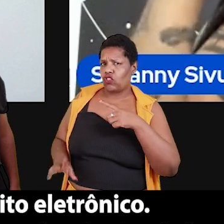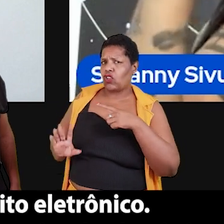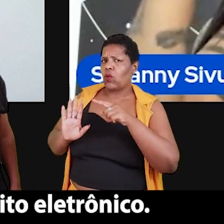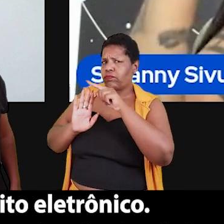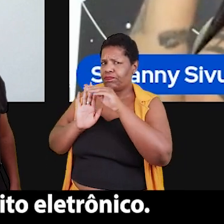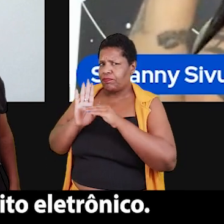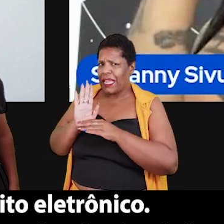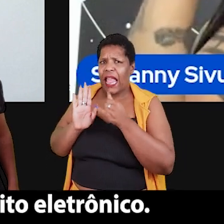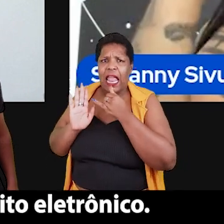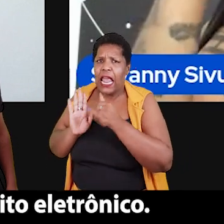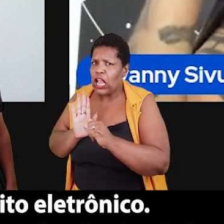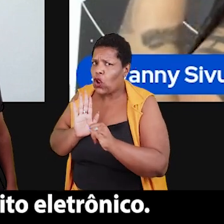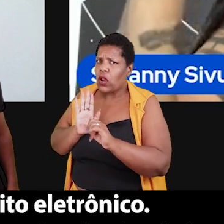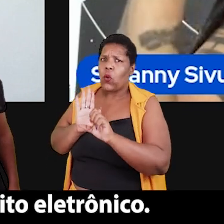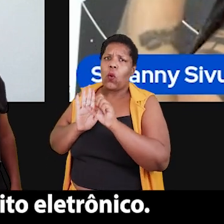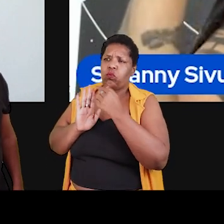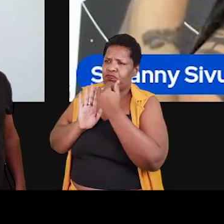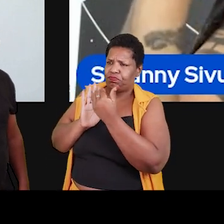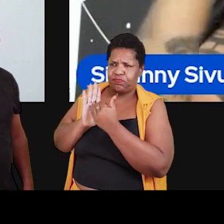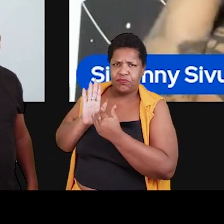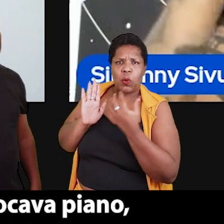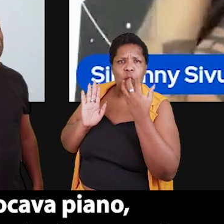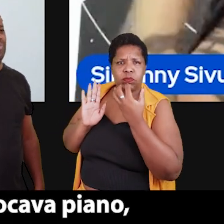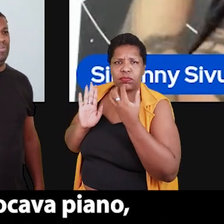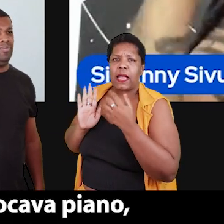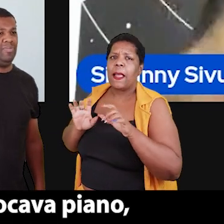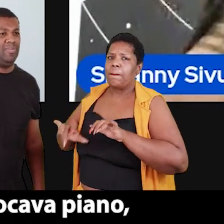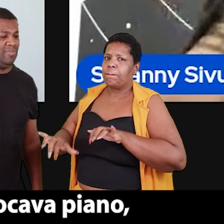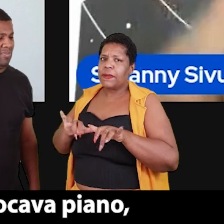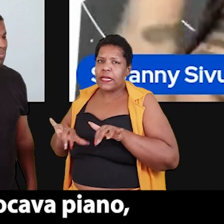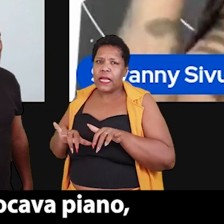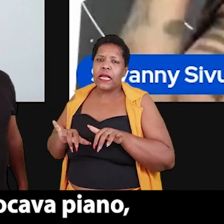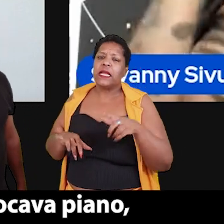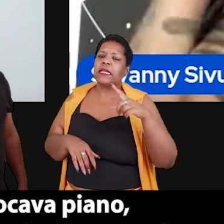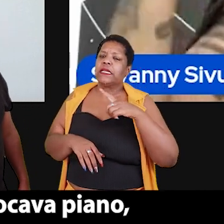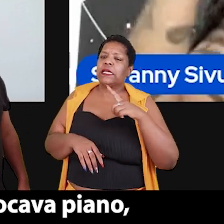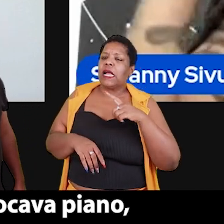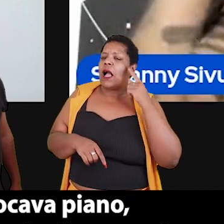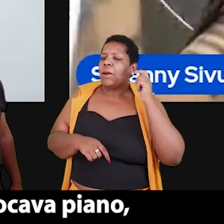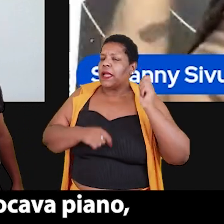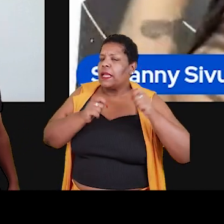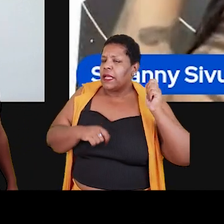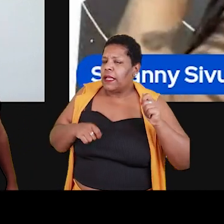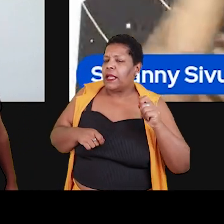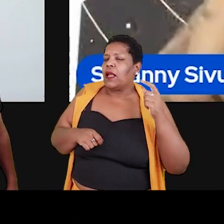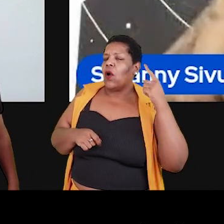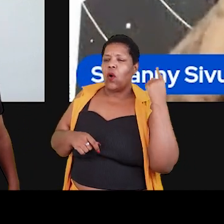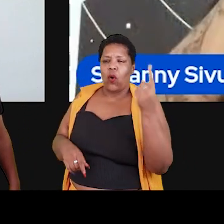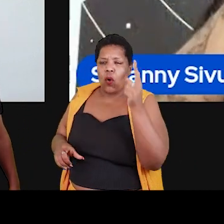muito eletrônico, com muita coisa eletrônica. Tocava piano, tocava synth, disparava